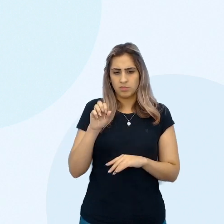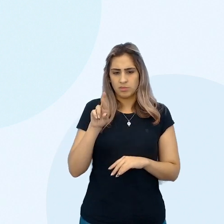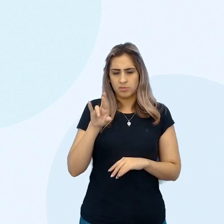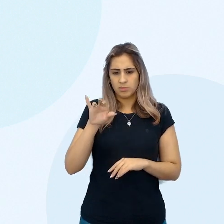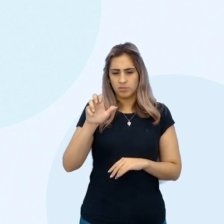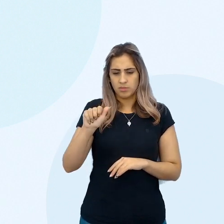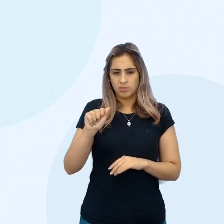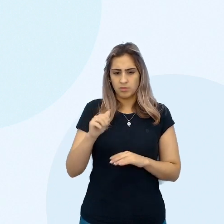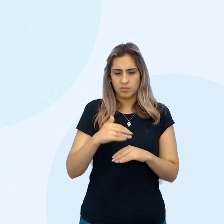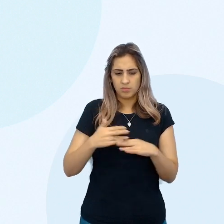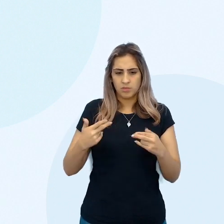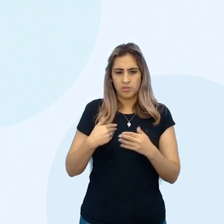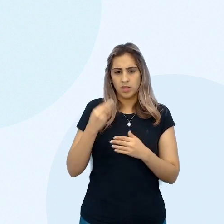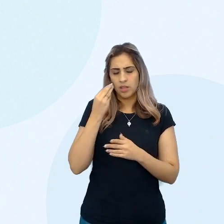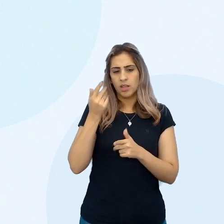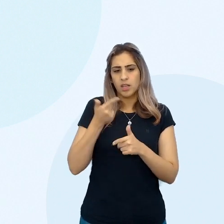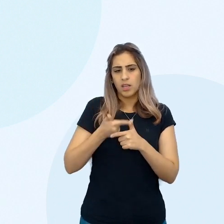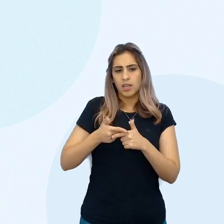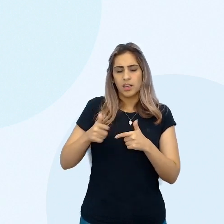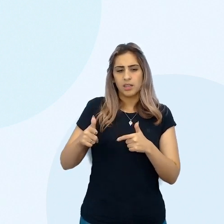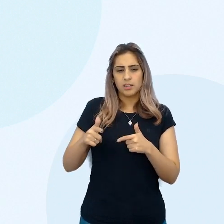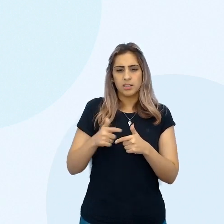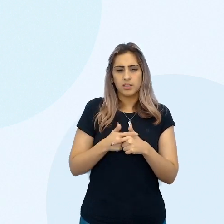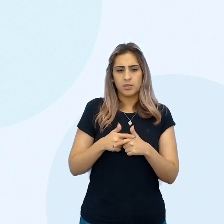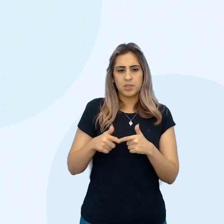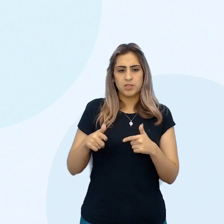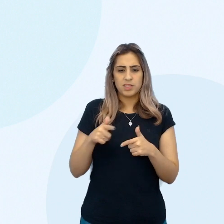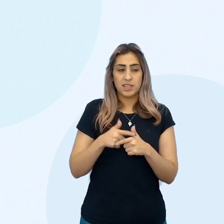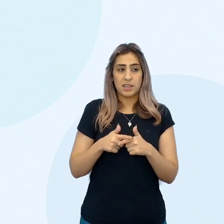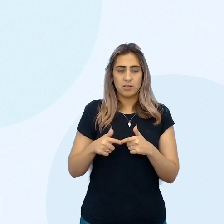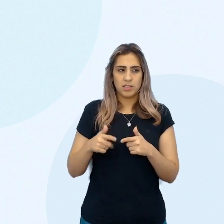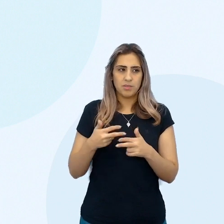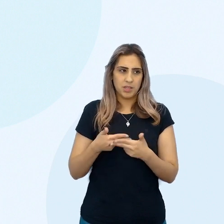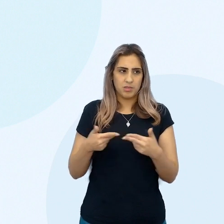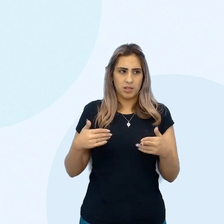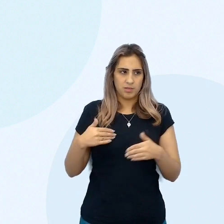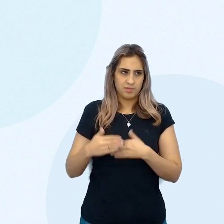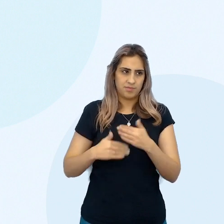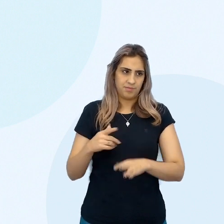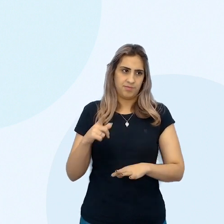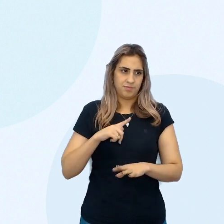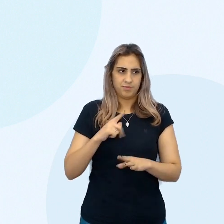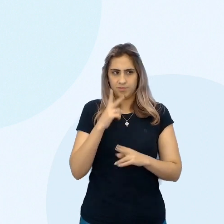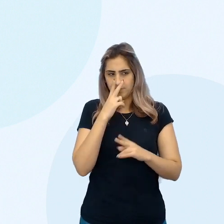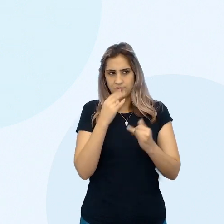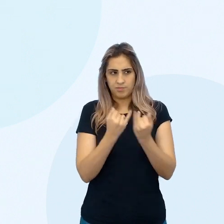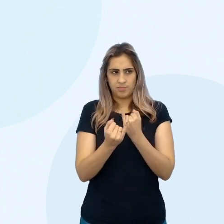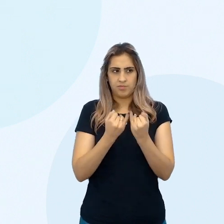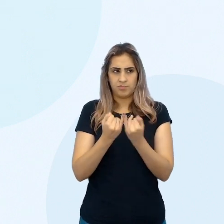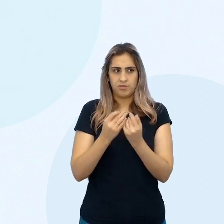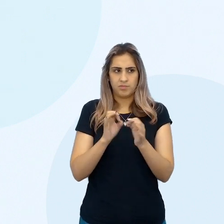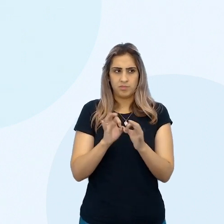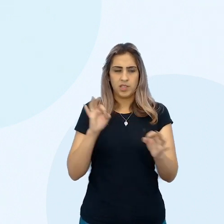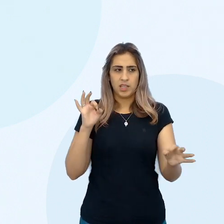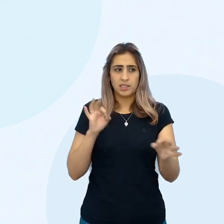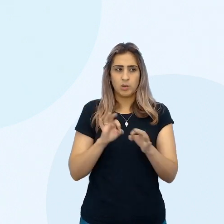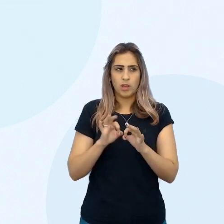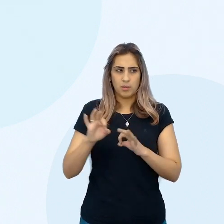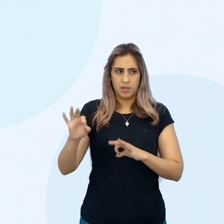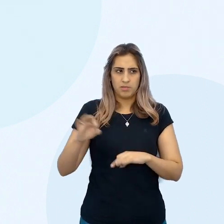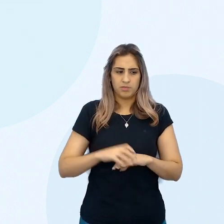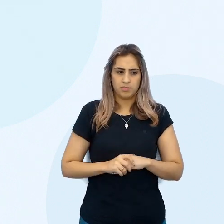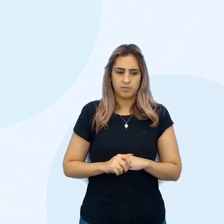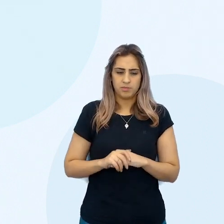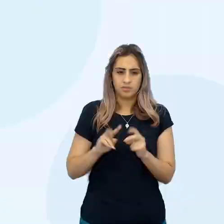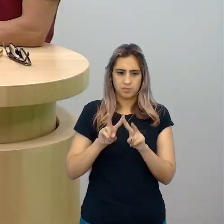e a mínima, somou e dividiu por 2. Sim. Foi isso que a gente fez na última aula, né, Osmar? E perceba aí como o tema parece, né, tão distante da gente, mas não é. Toda